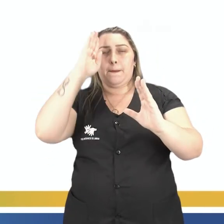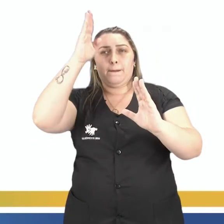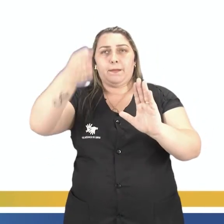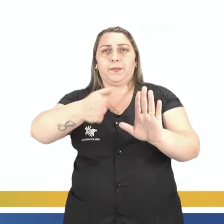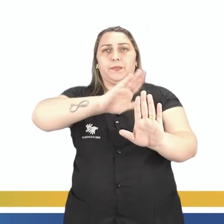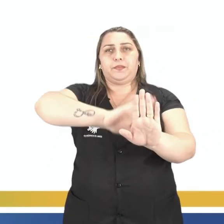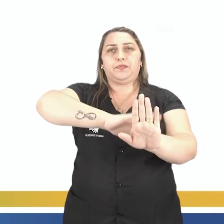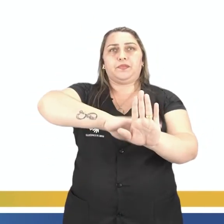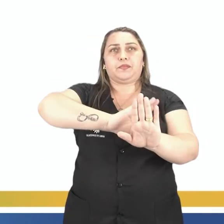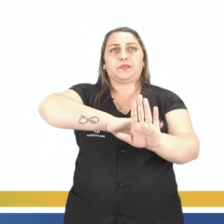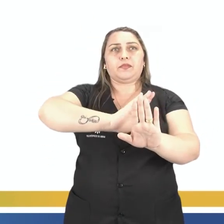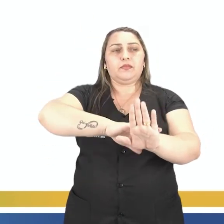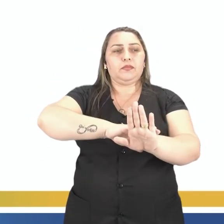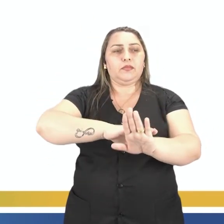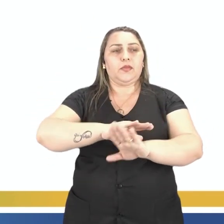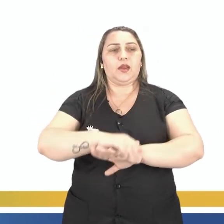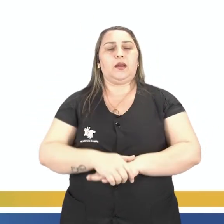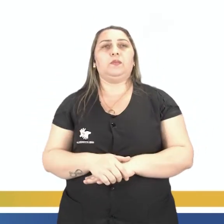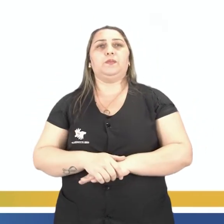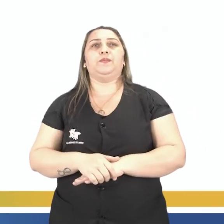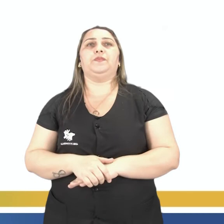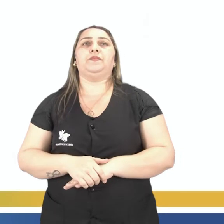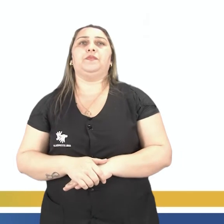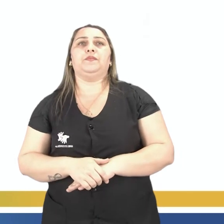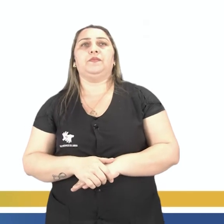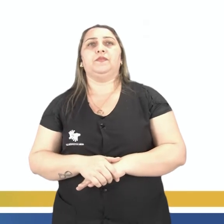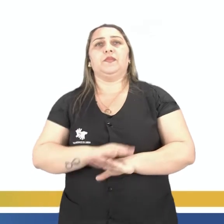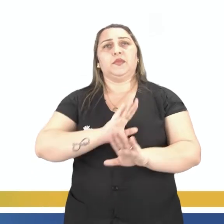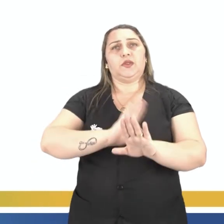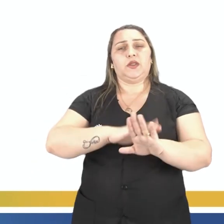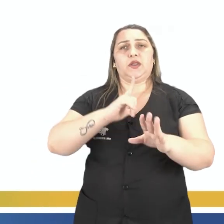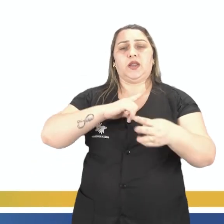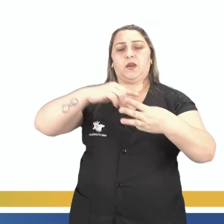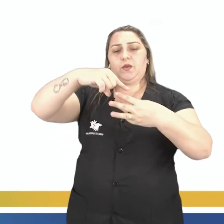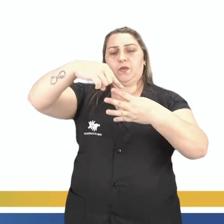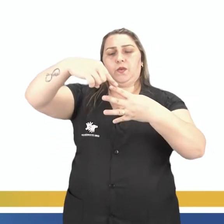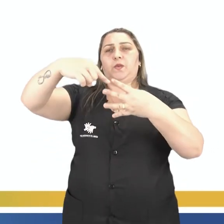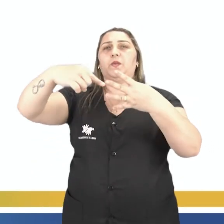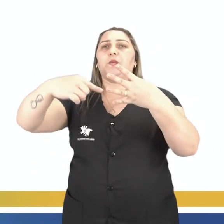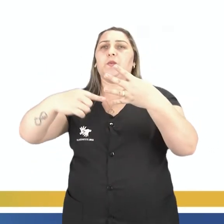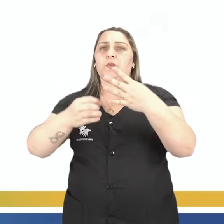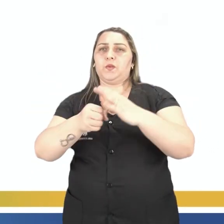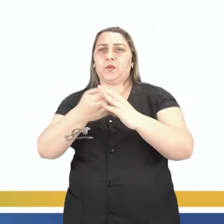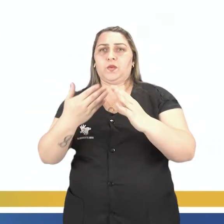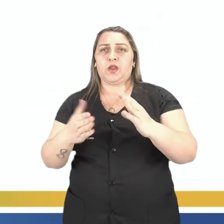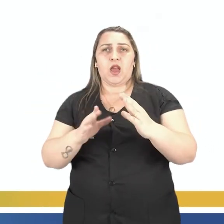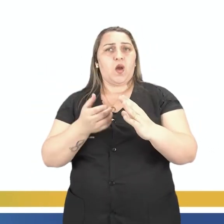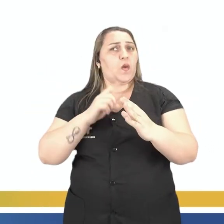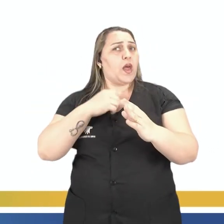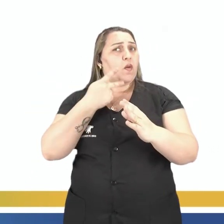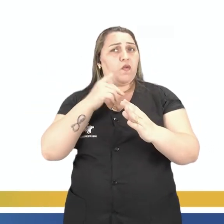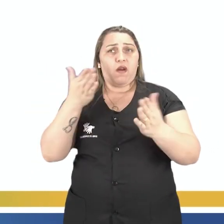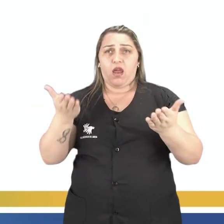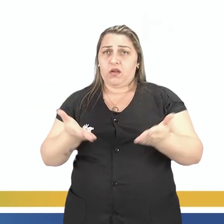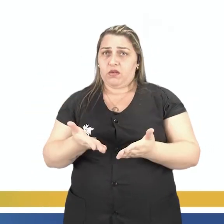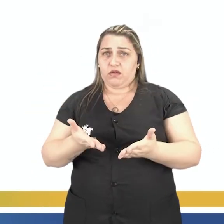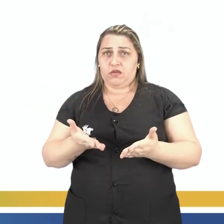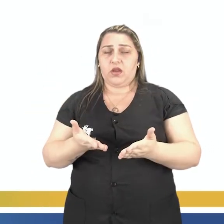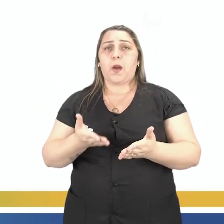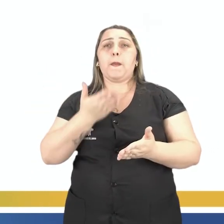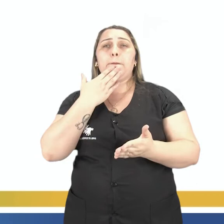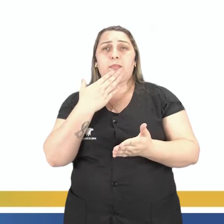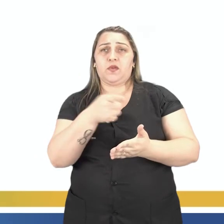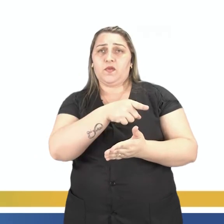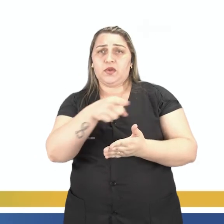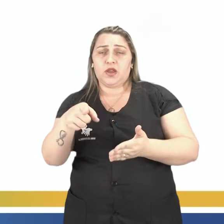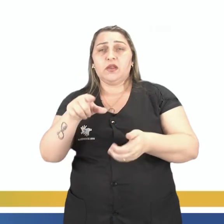principais características da ideologia. Então, a ideologia ela tem 4 características, das quais eu não vou falar aqui. Eu estou